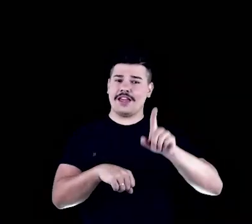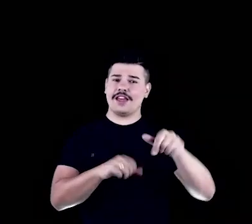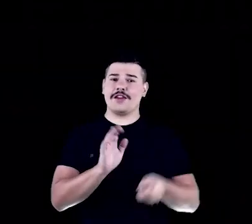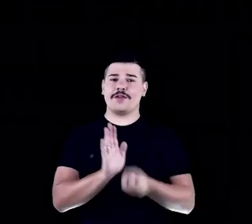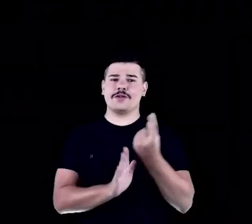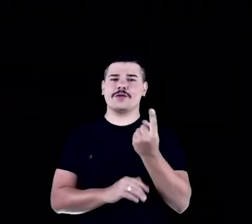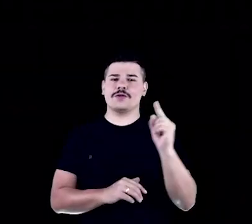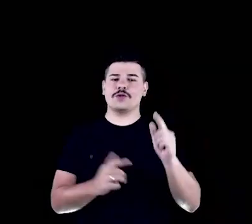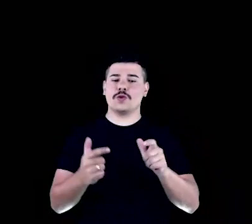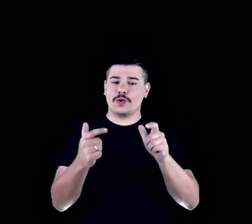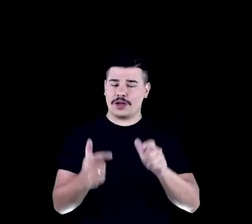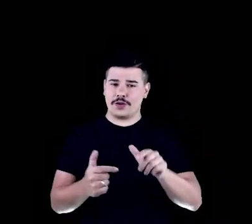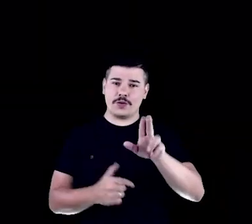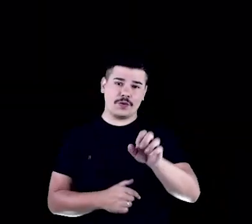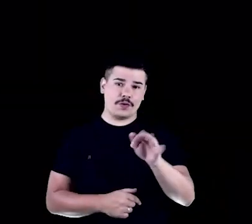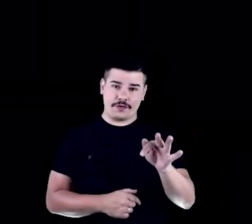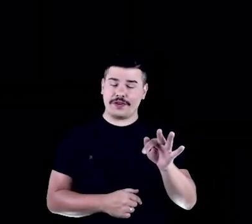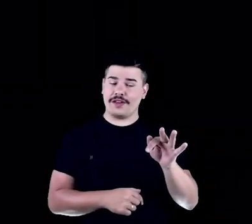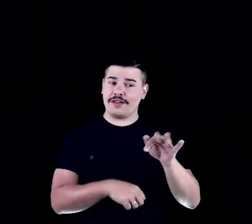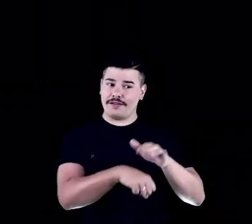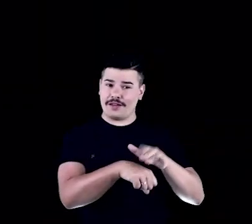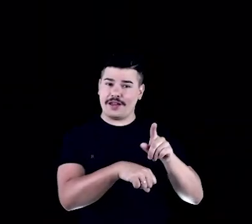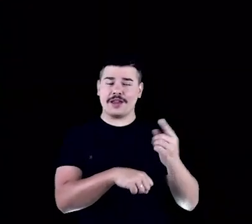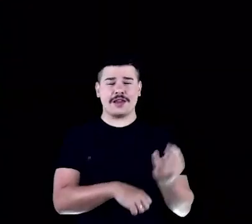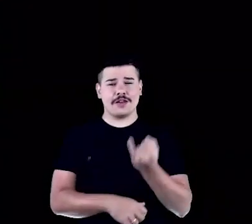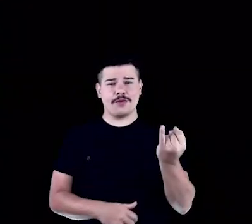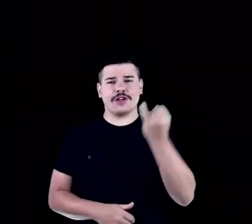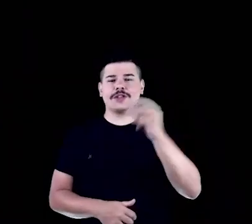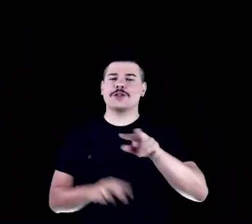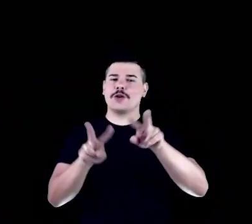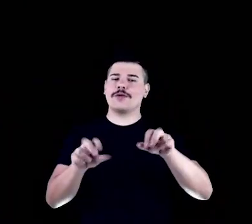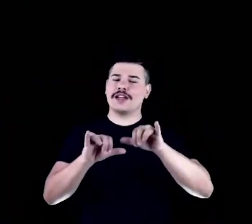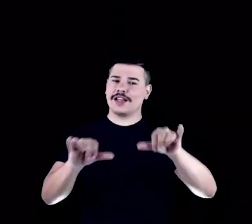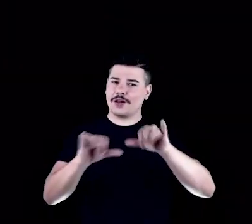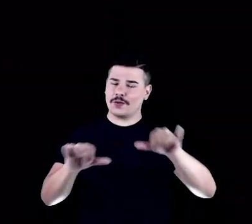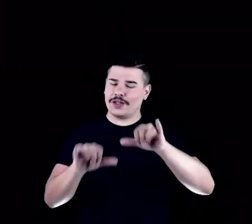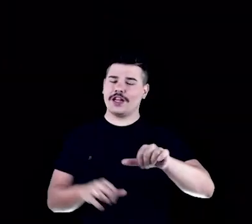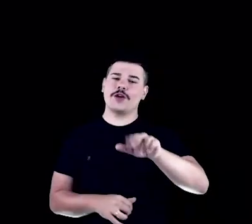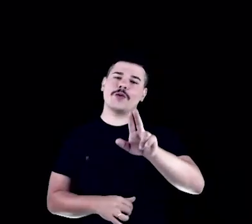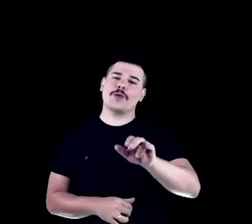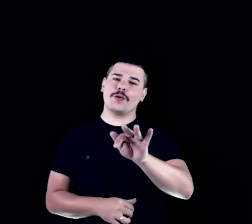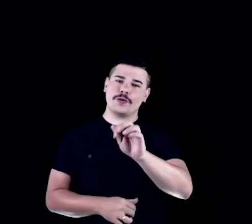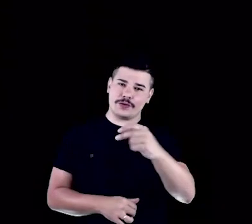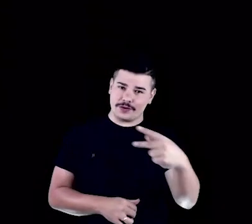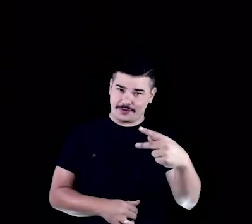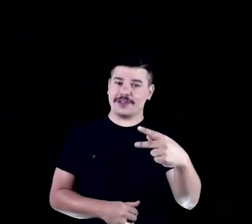foi finalista do programa Nascente da USP, que é um programa importante de incentivo à literatura da Universidade de São